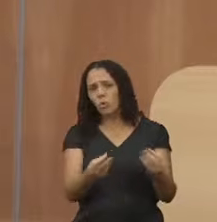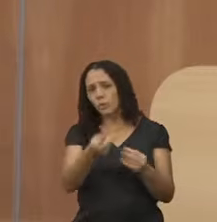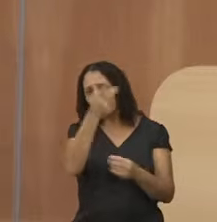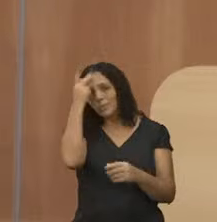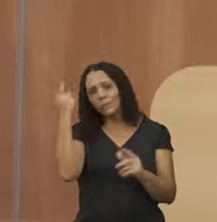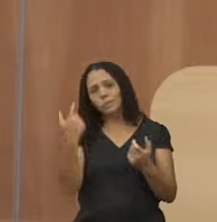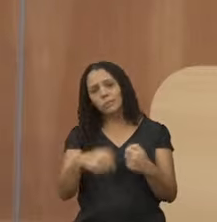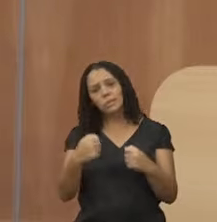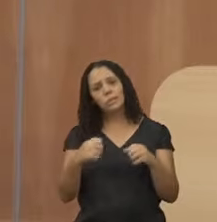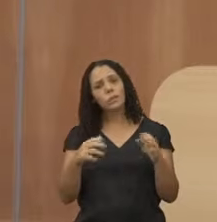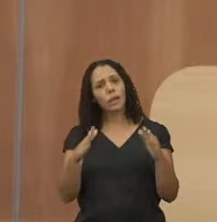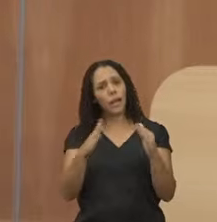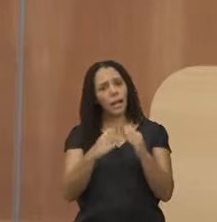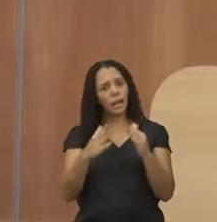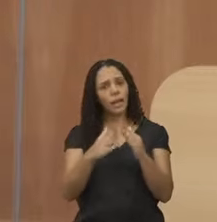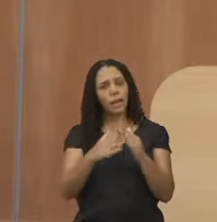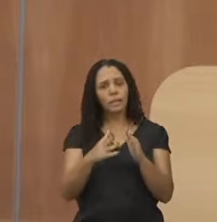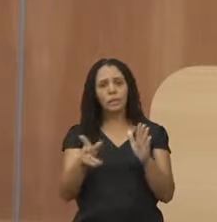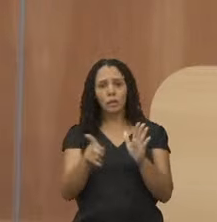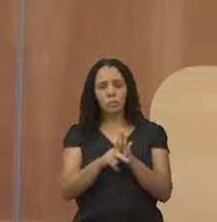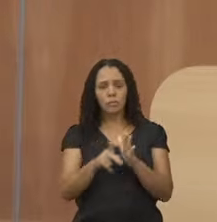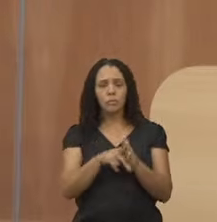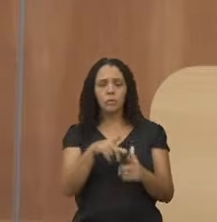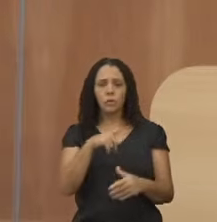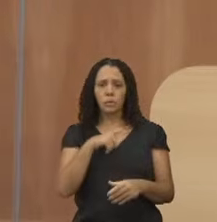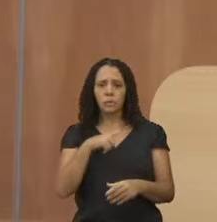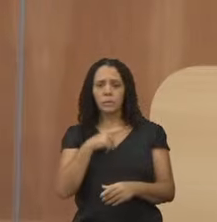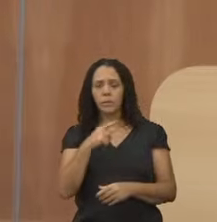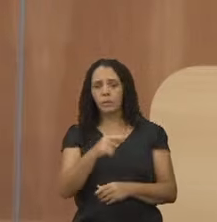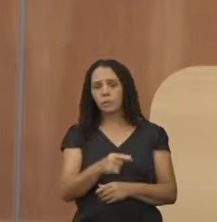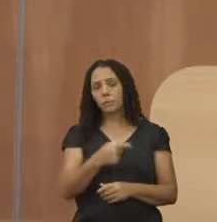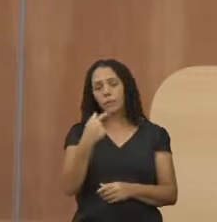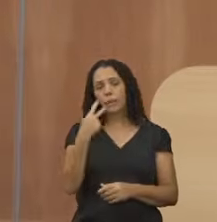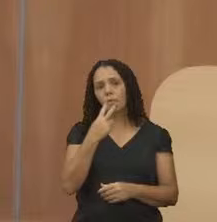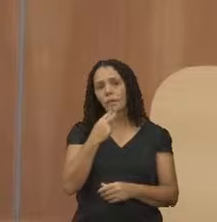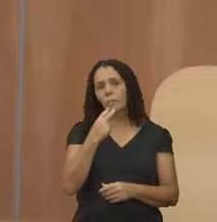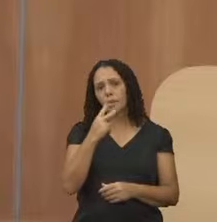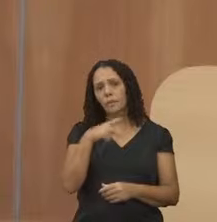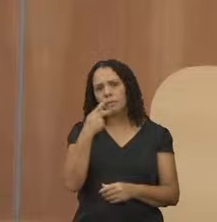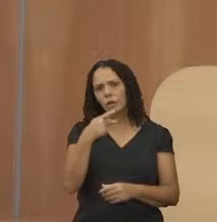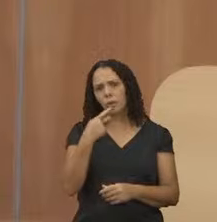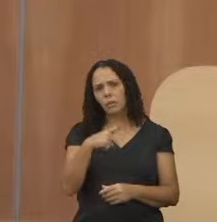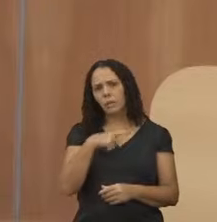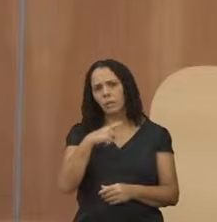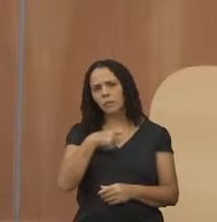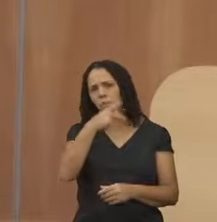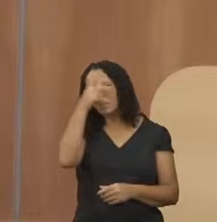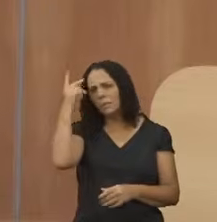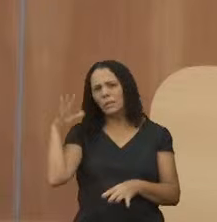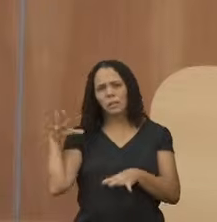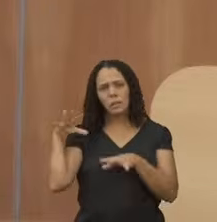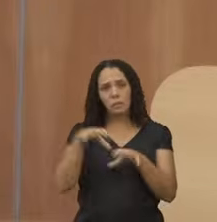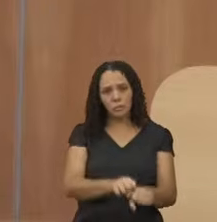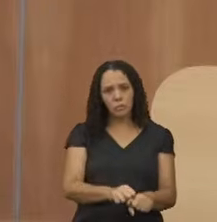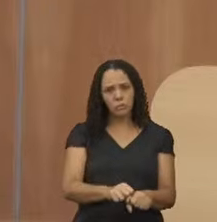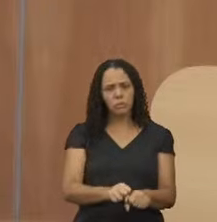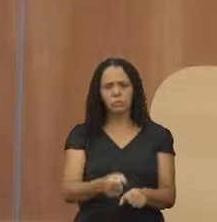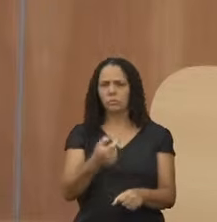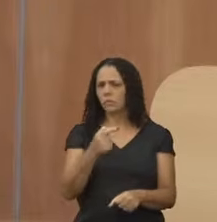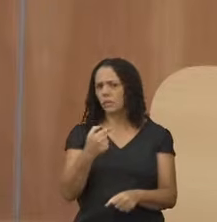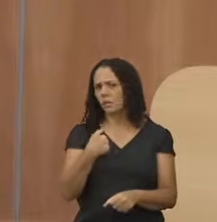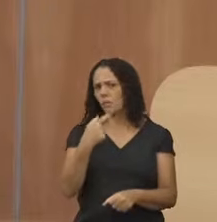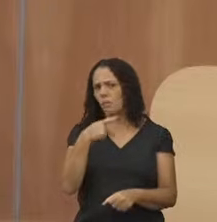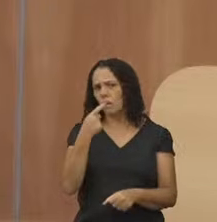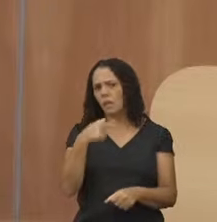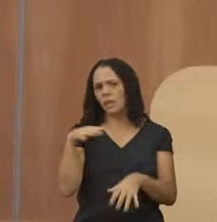casa, né, o vereador até colocou aqui as pessoas que invadiram. Na realidade, eu costumo dizer, vereador, que as pessoas não invadem o que